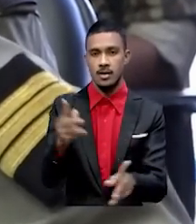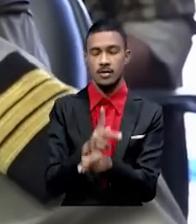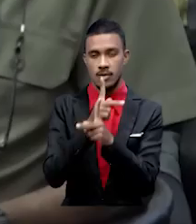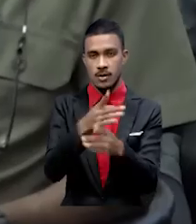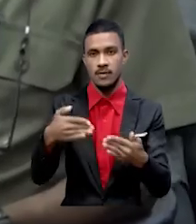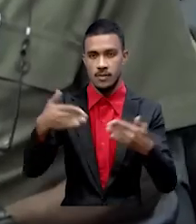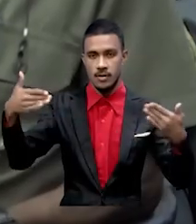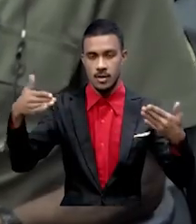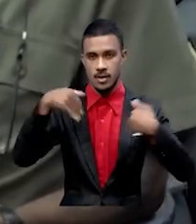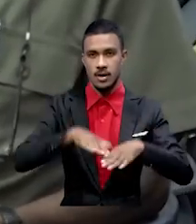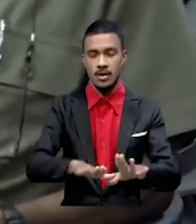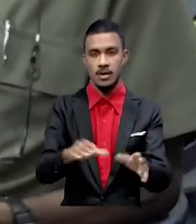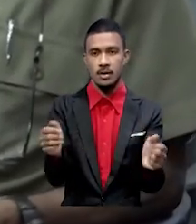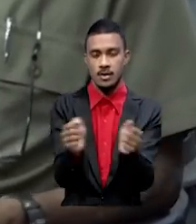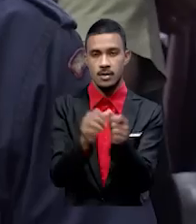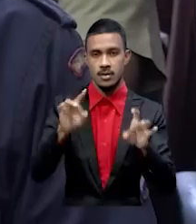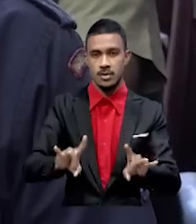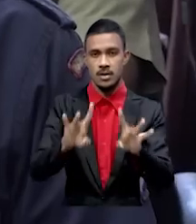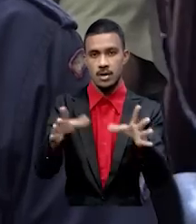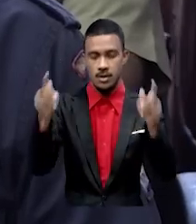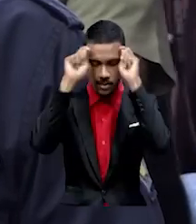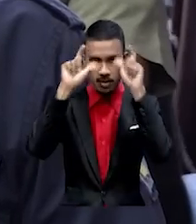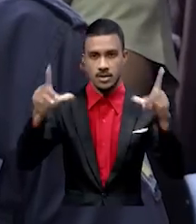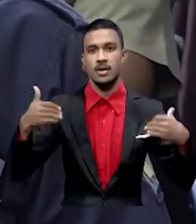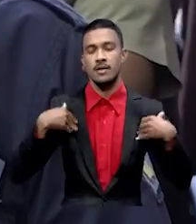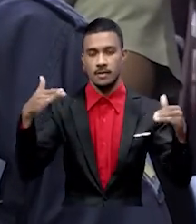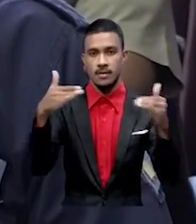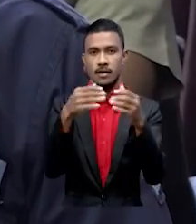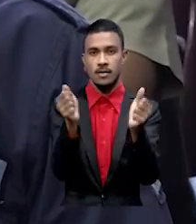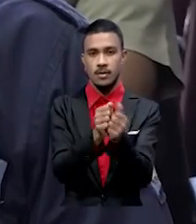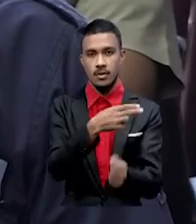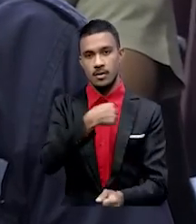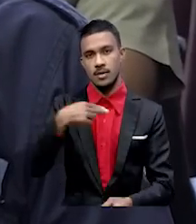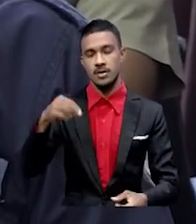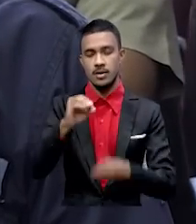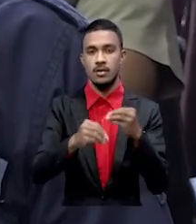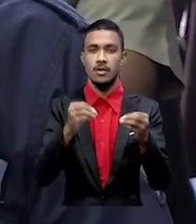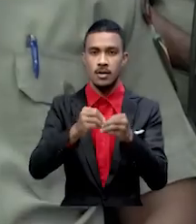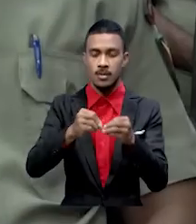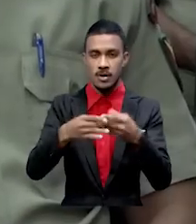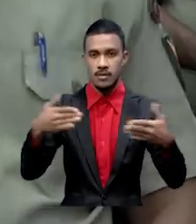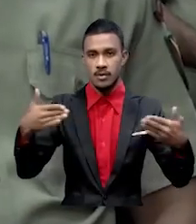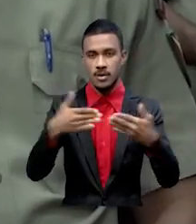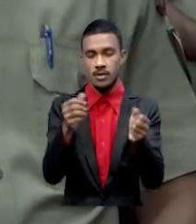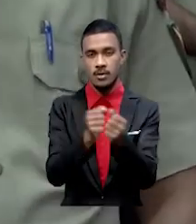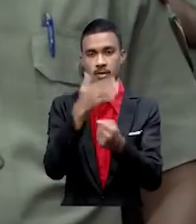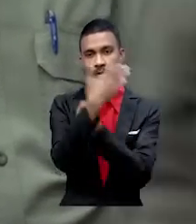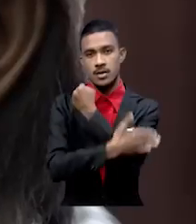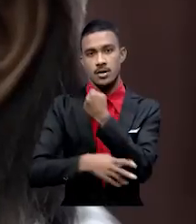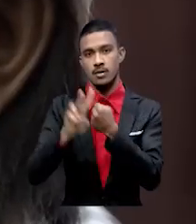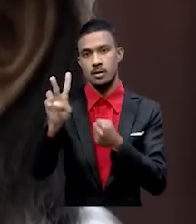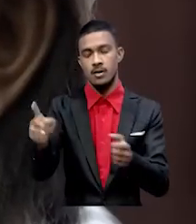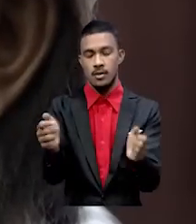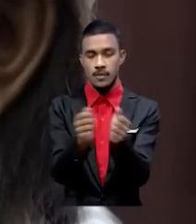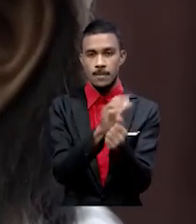Austrália. Timor-Leste mos e a processo de discussão ho Indonésia com a fronteira entre na Sangrua, nebe lidera Husi